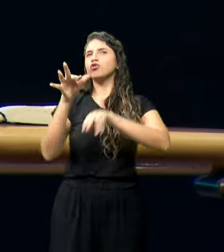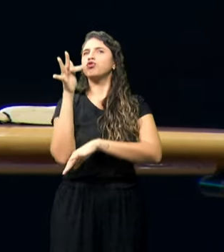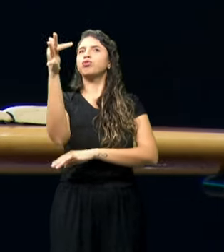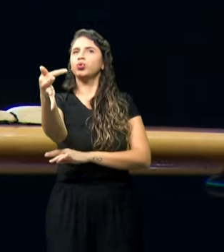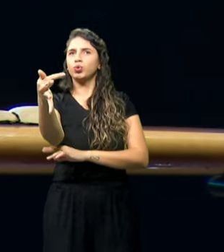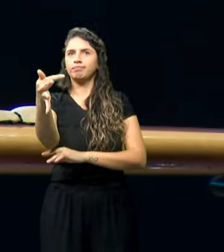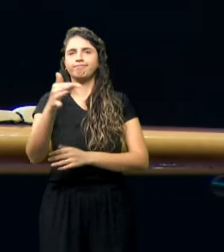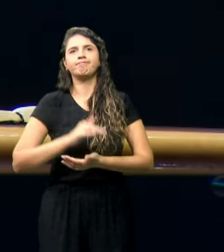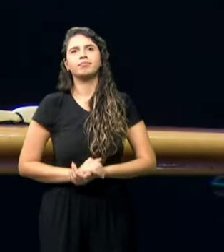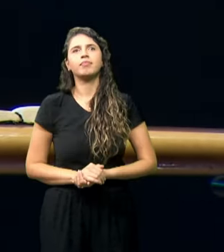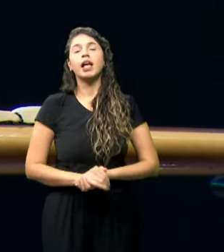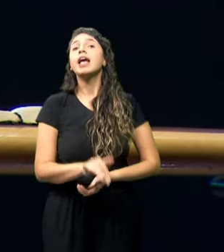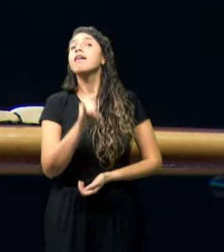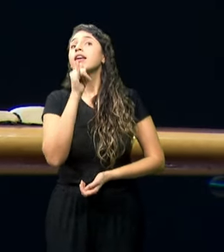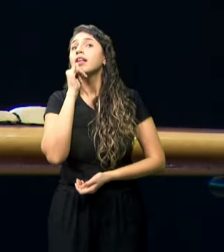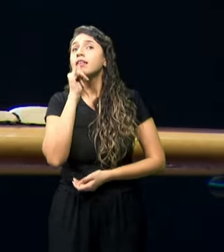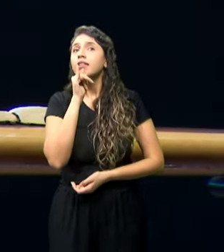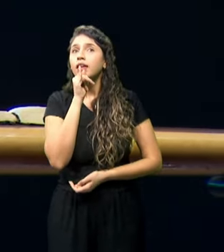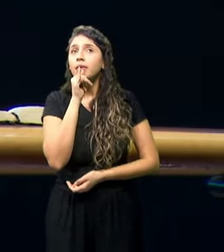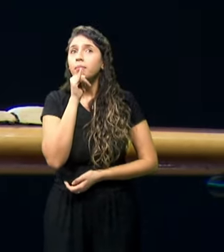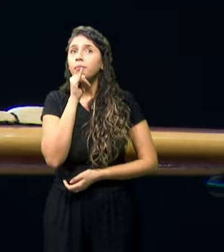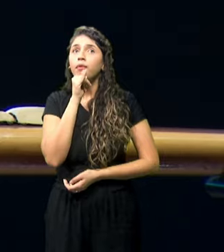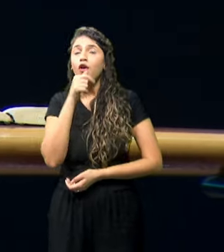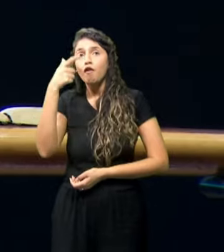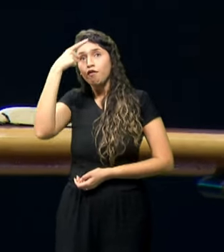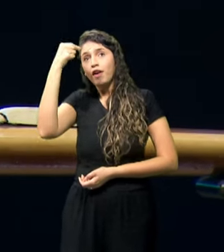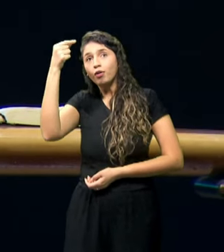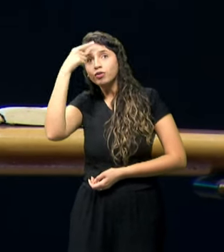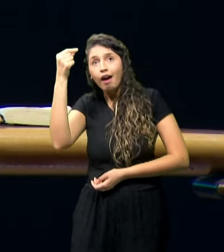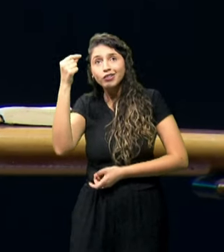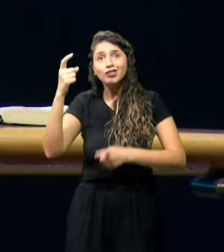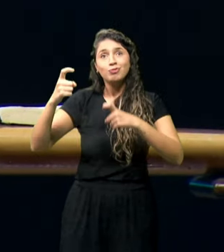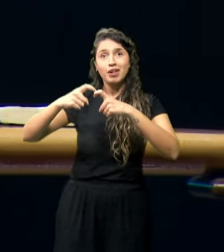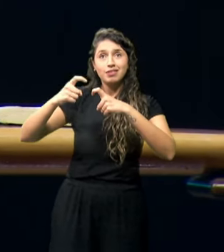medicina, mas aqui você já se vê como médico operando.